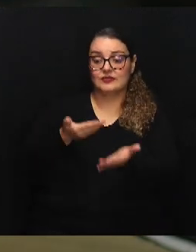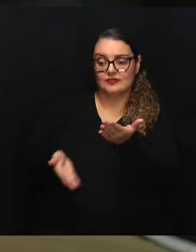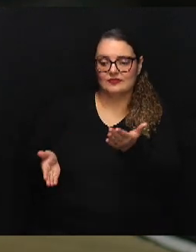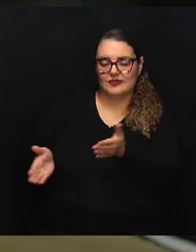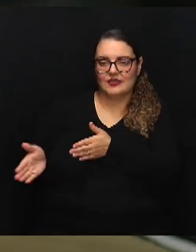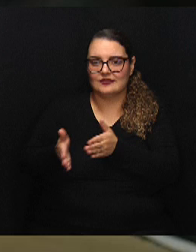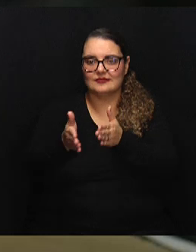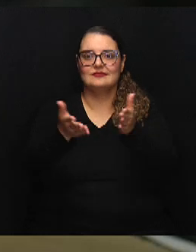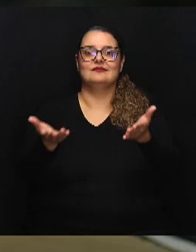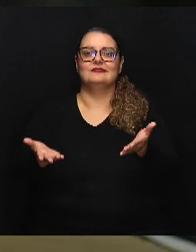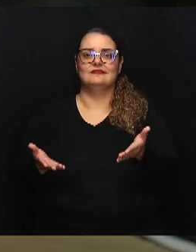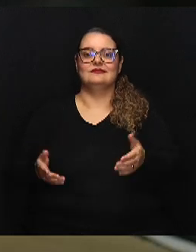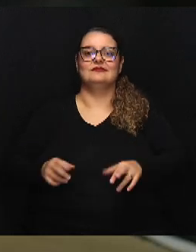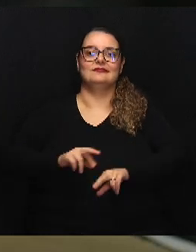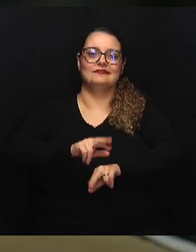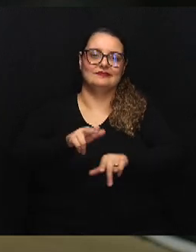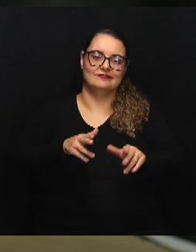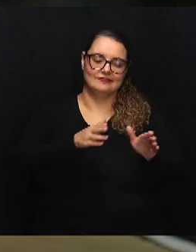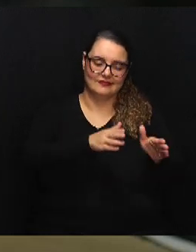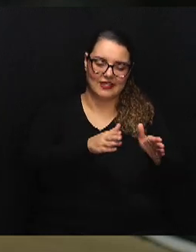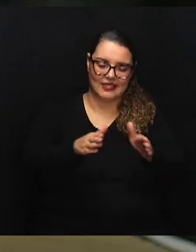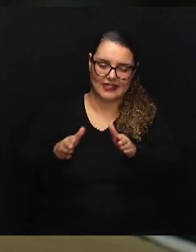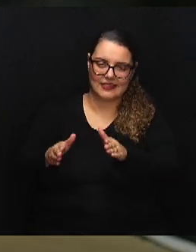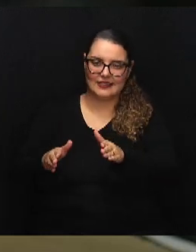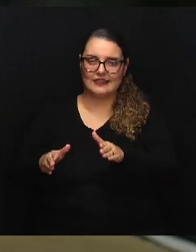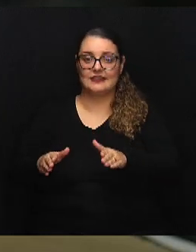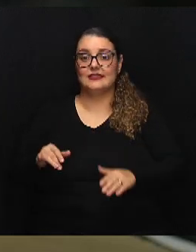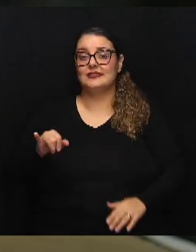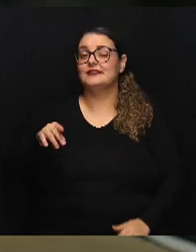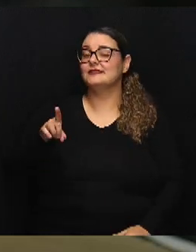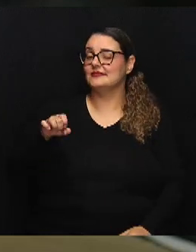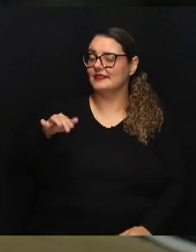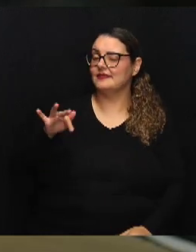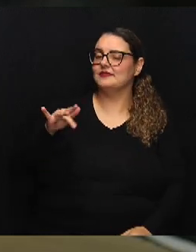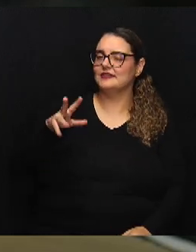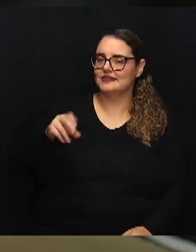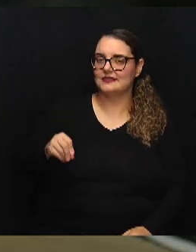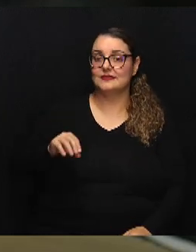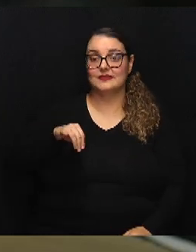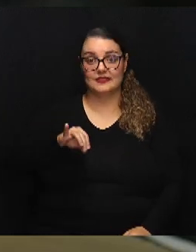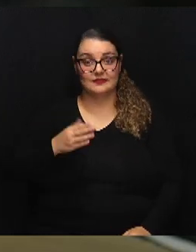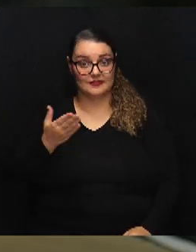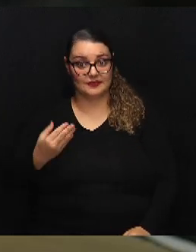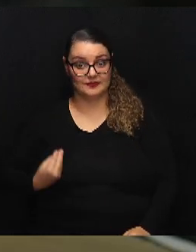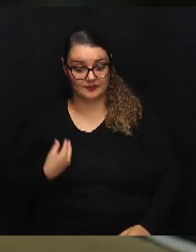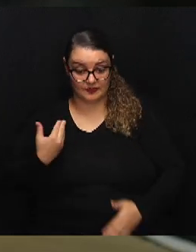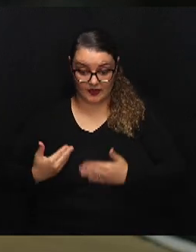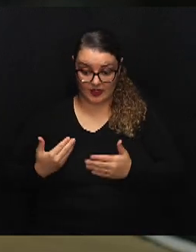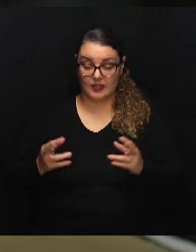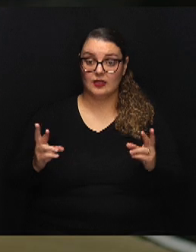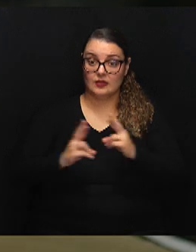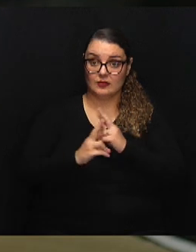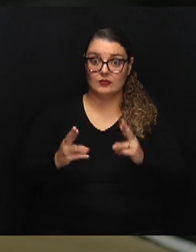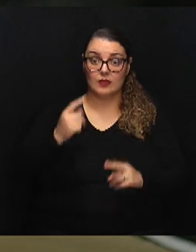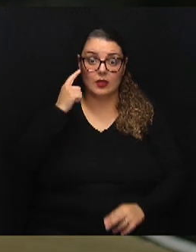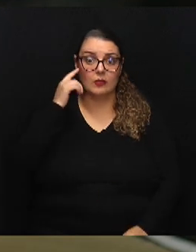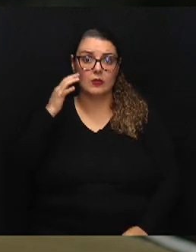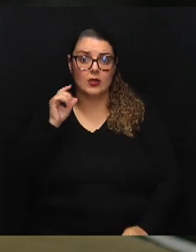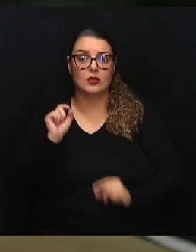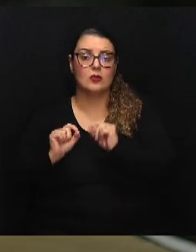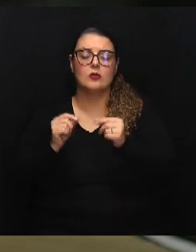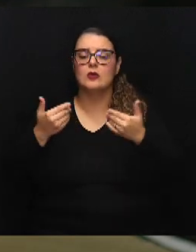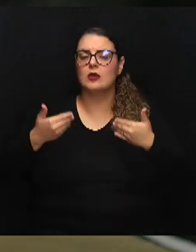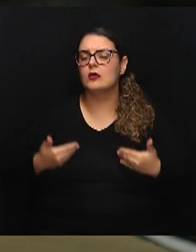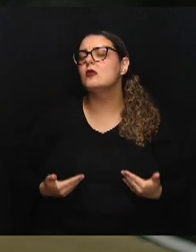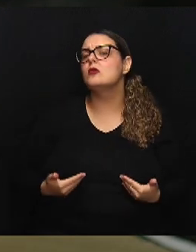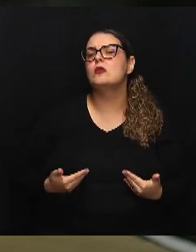de tantos estágios e indefinições. Se você está passando aí por uma relação, pense o que você é hoje,